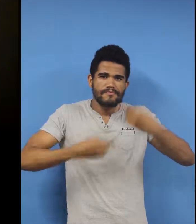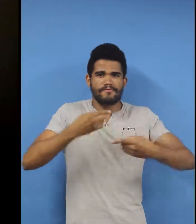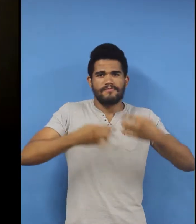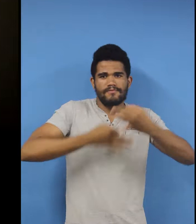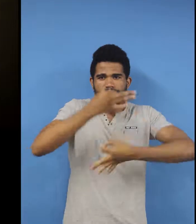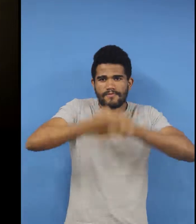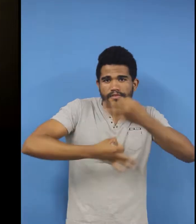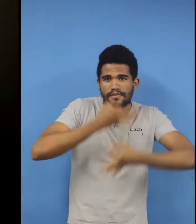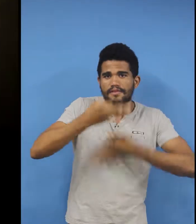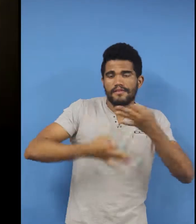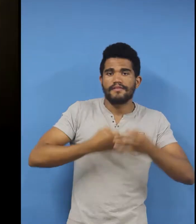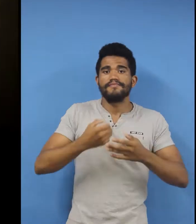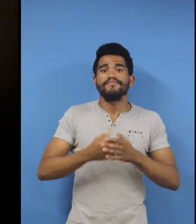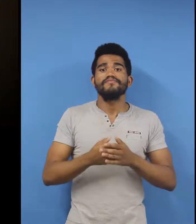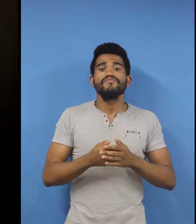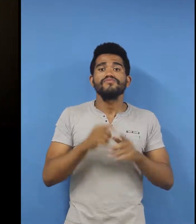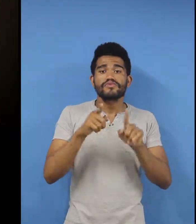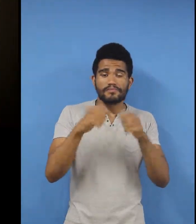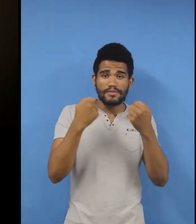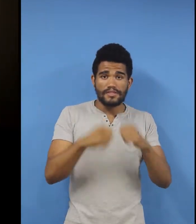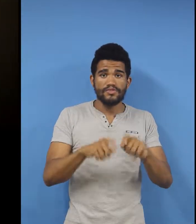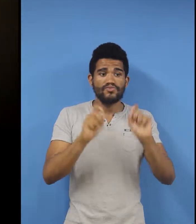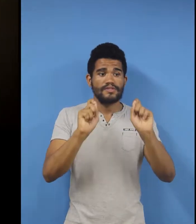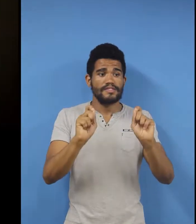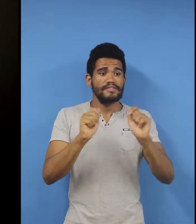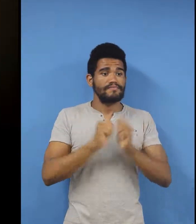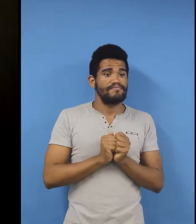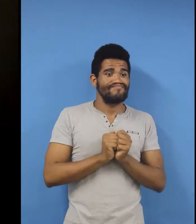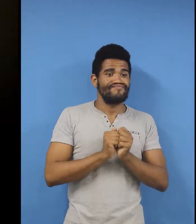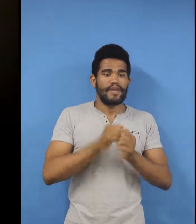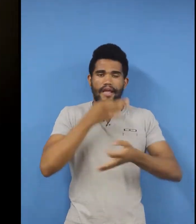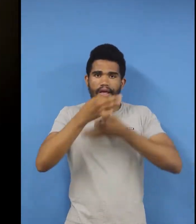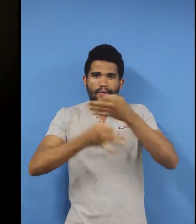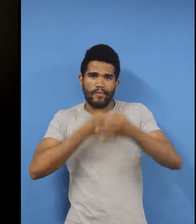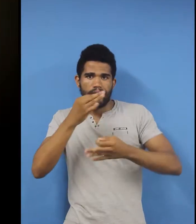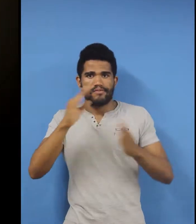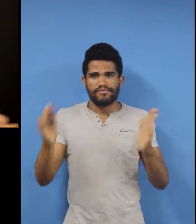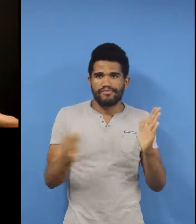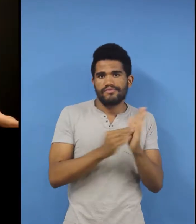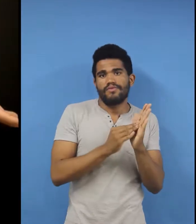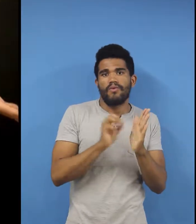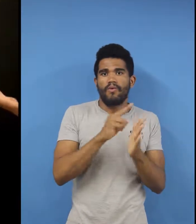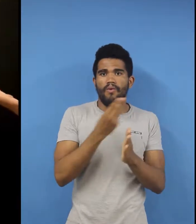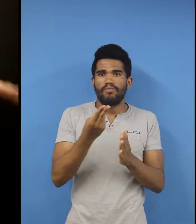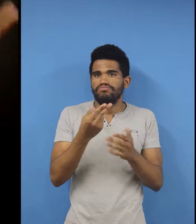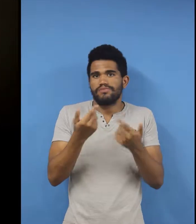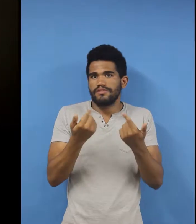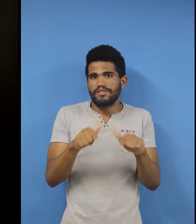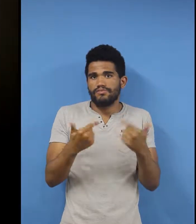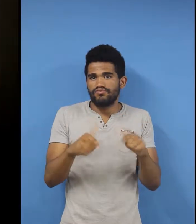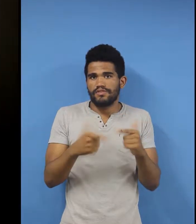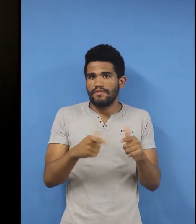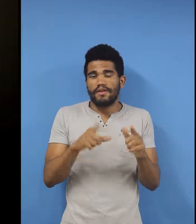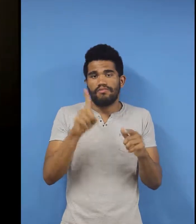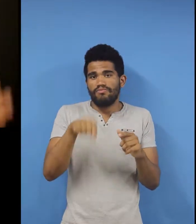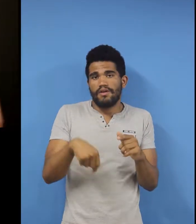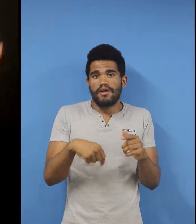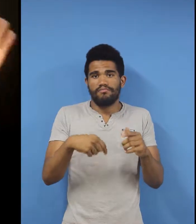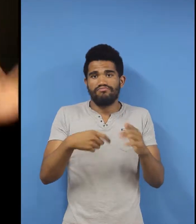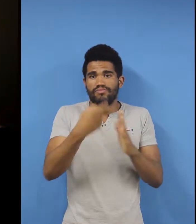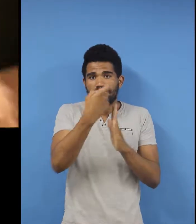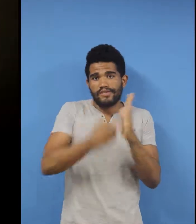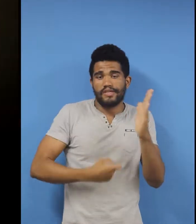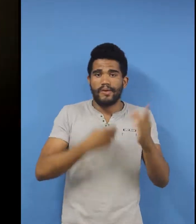atenção. Dissertativo argumentativo. Eu tenho que trazer o quê? Argumento. Ou o meu texto não vai ser caracterizado